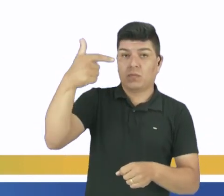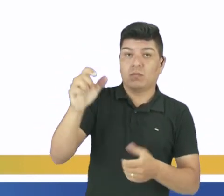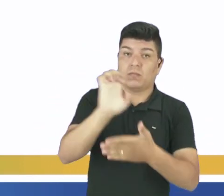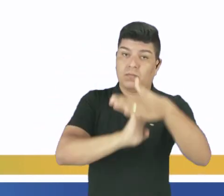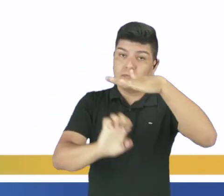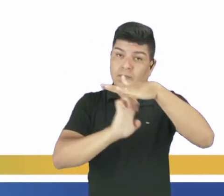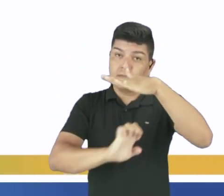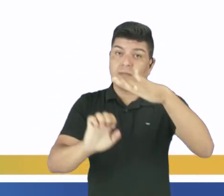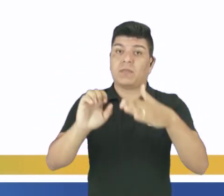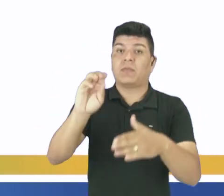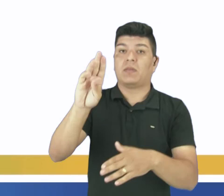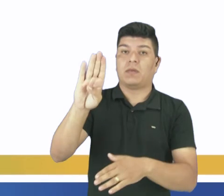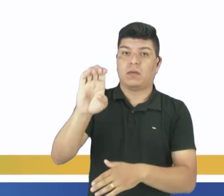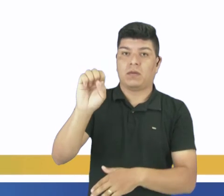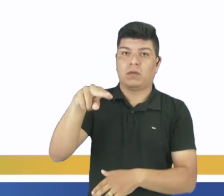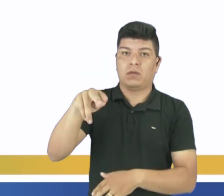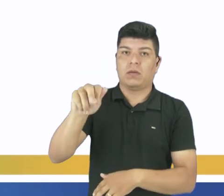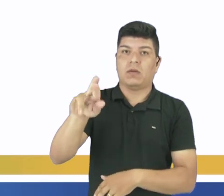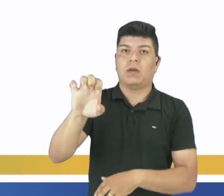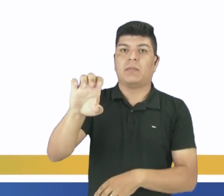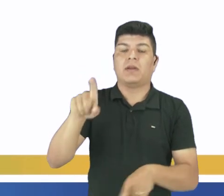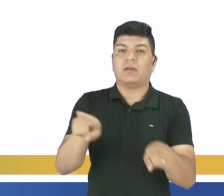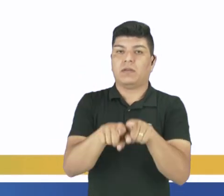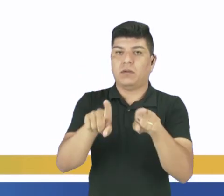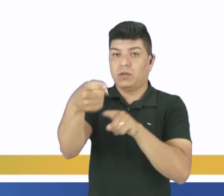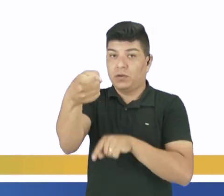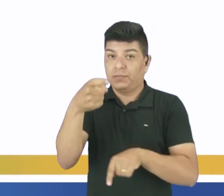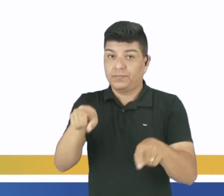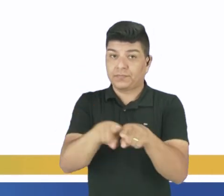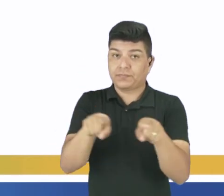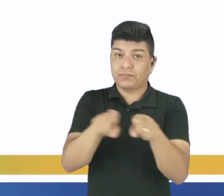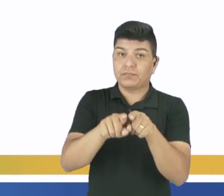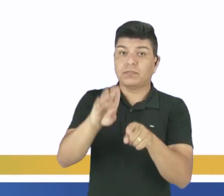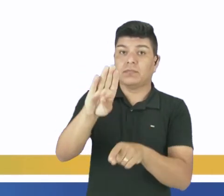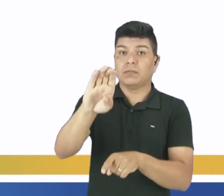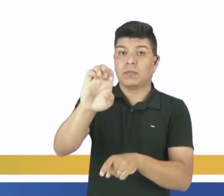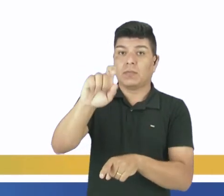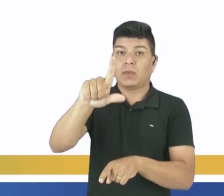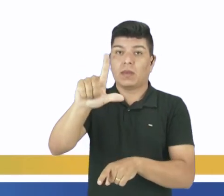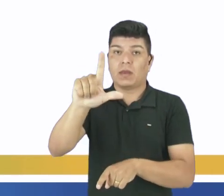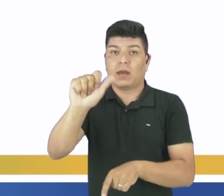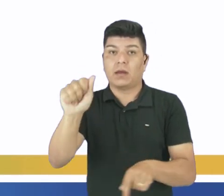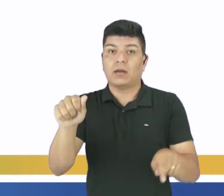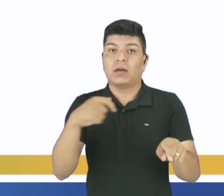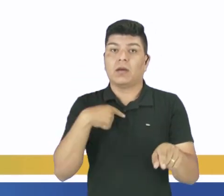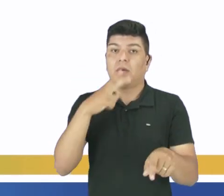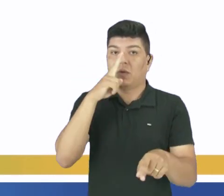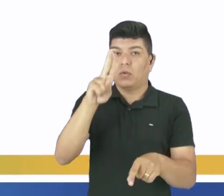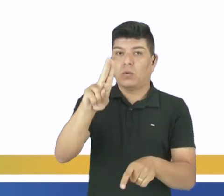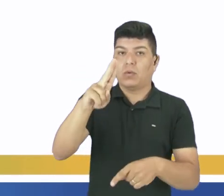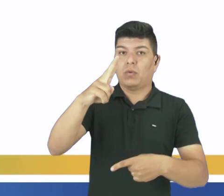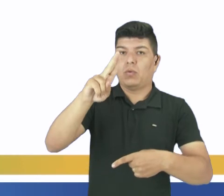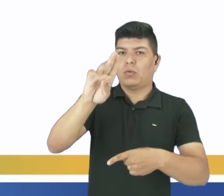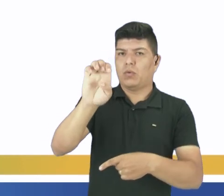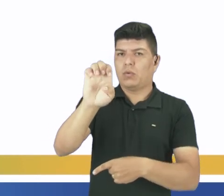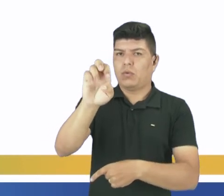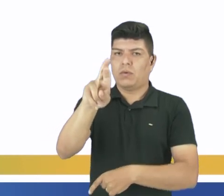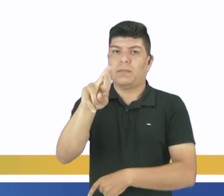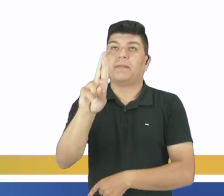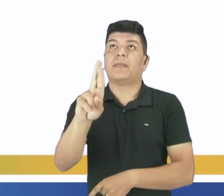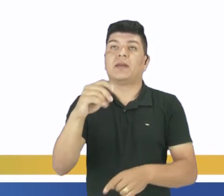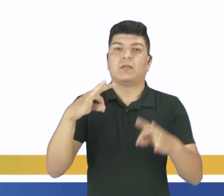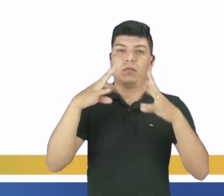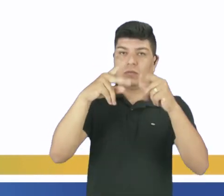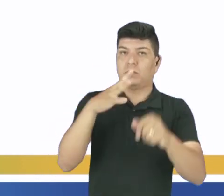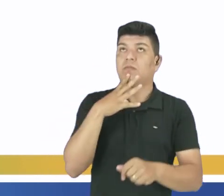europeia, a Embraer brasileira também está com a Embraer X, e a Bell Nexus do Uber, que todo mundo já ouviu falar. Então